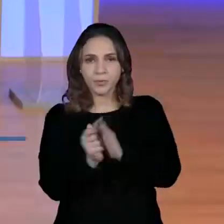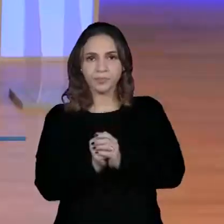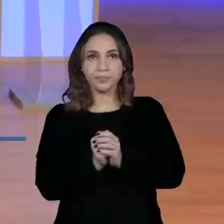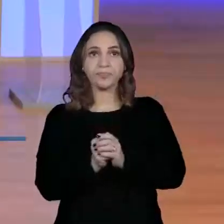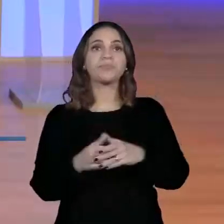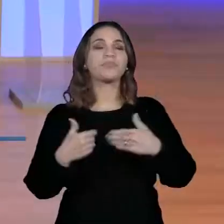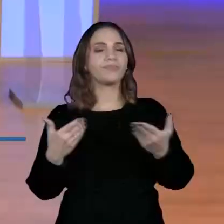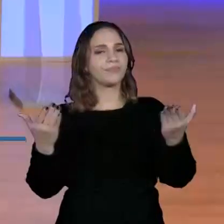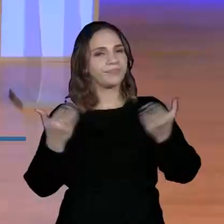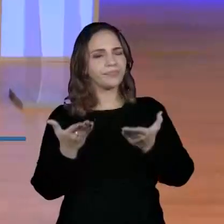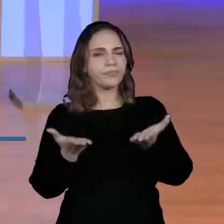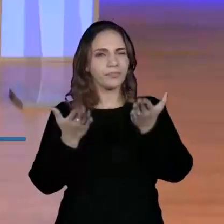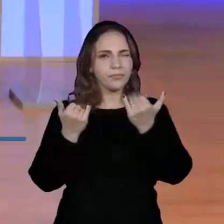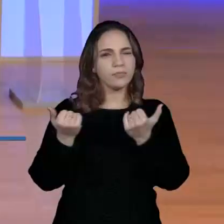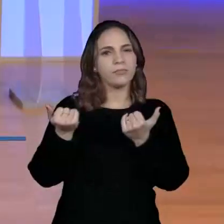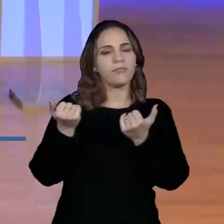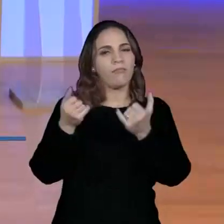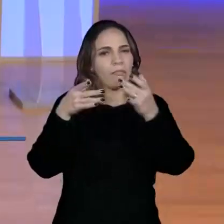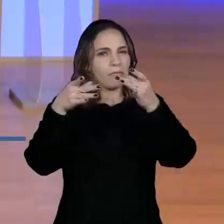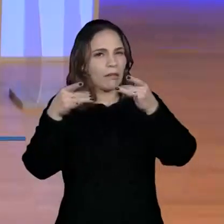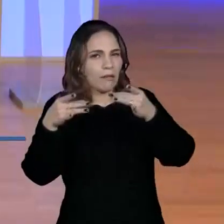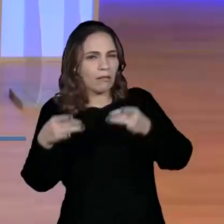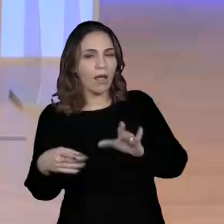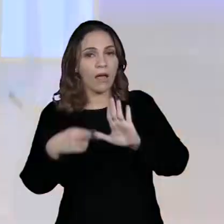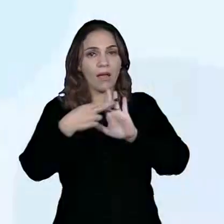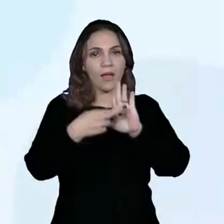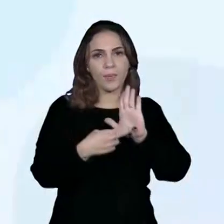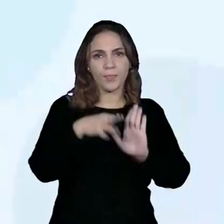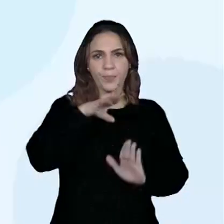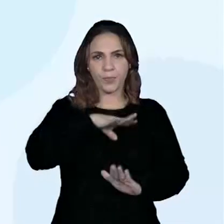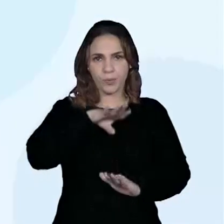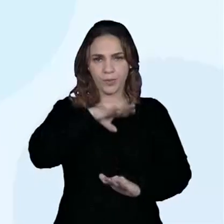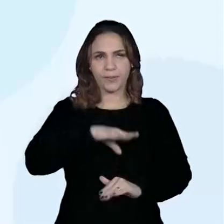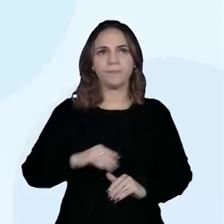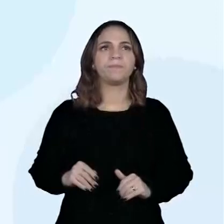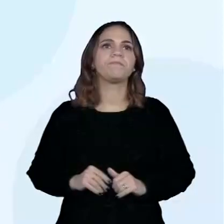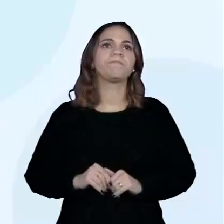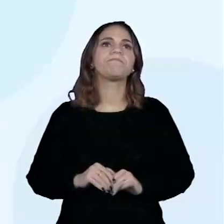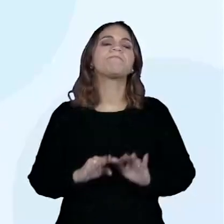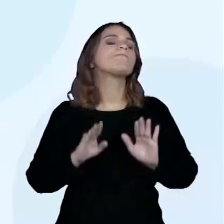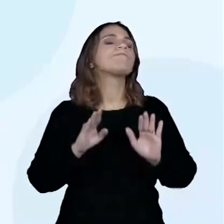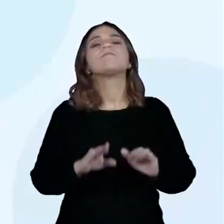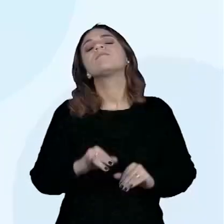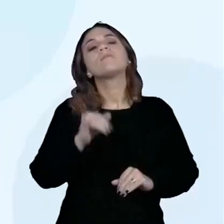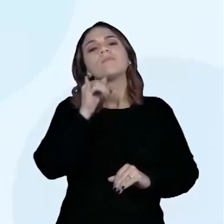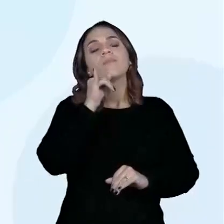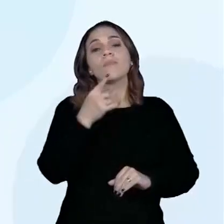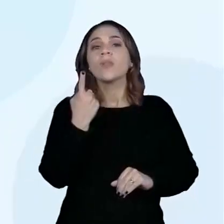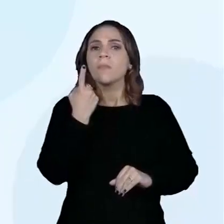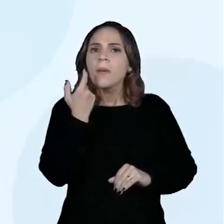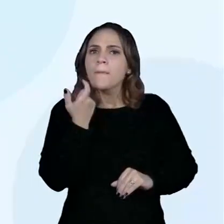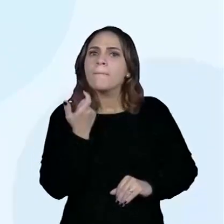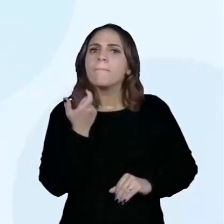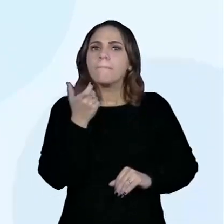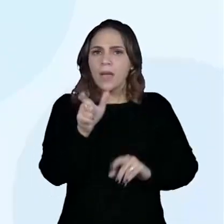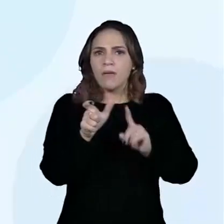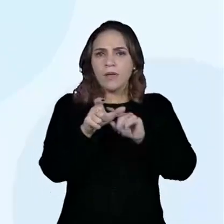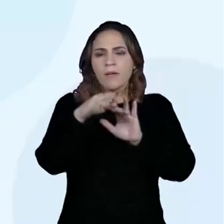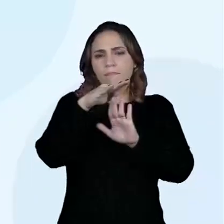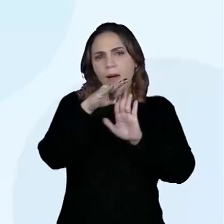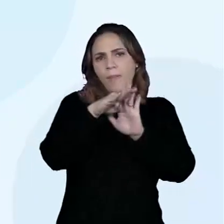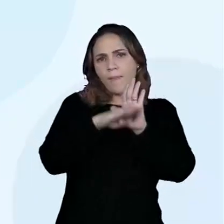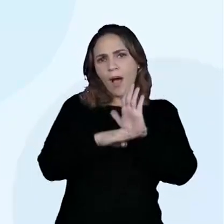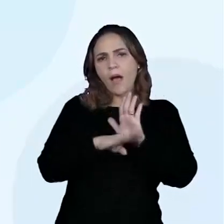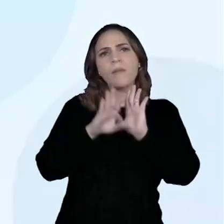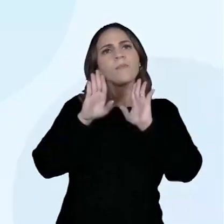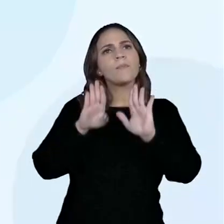entrar nos detalhes das nossas regras. Pensem assim, tem uma palavra acentuada na lista, mas